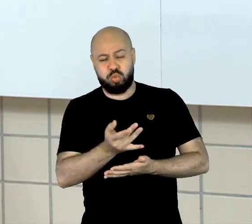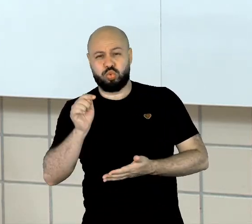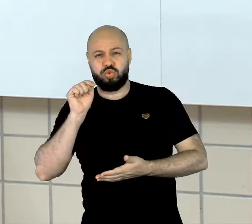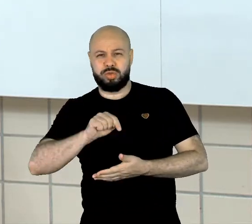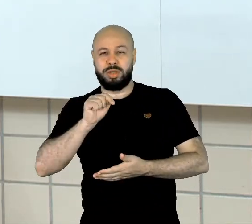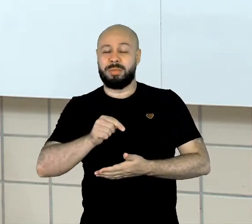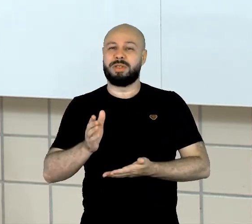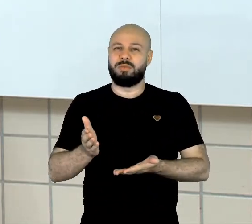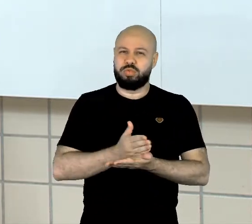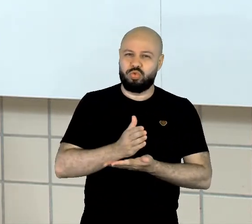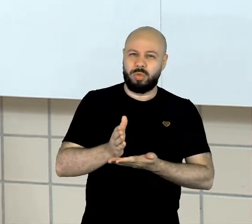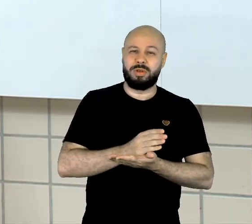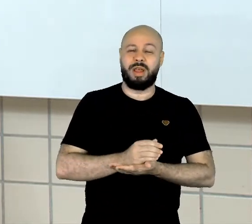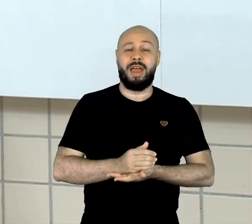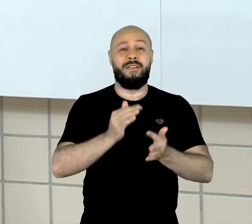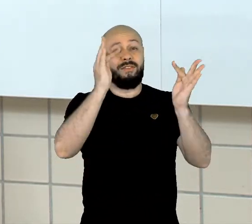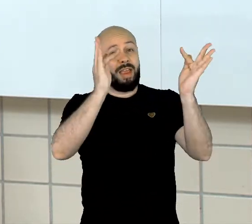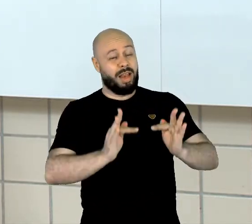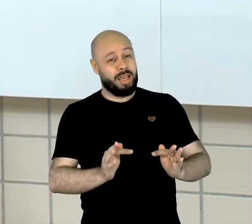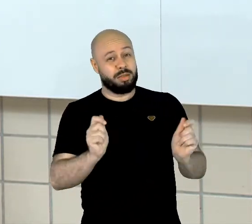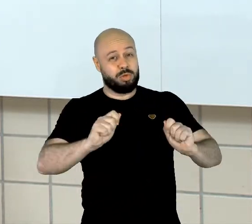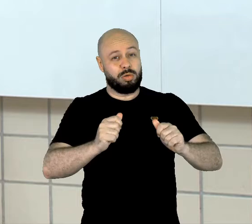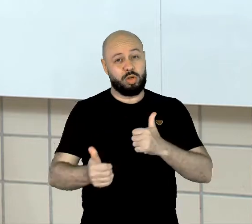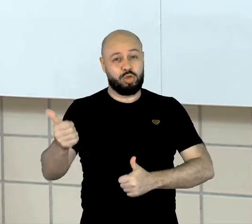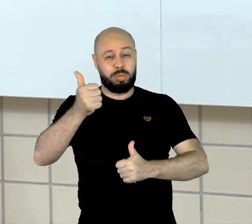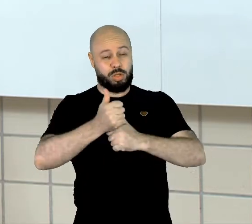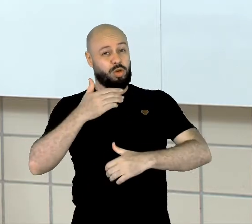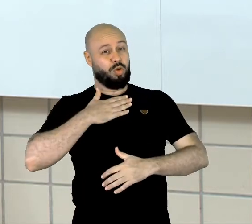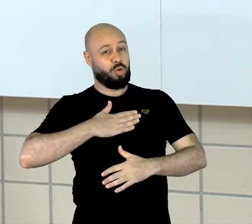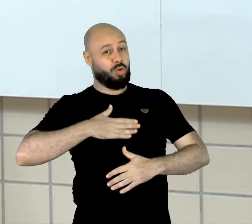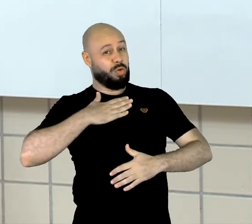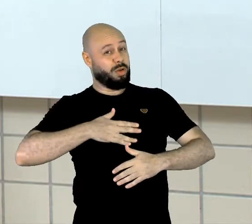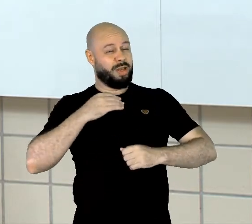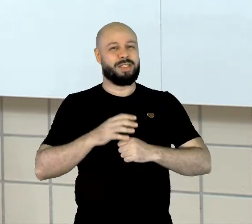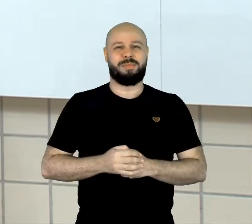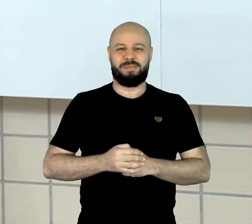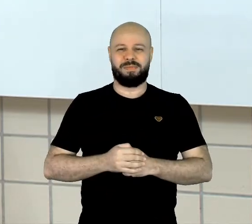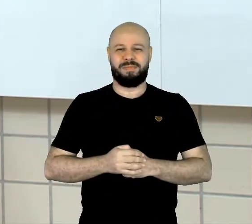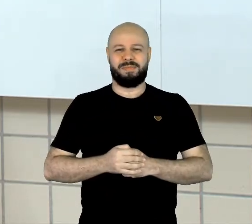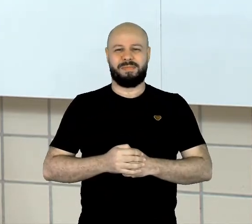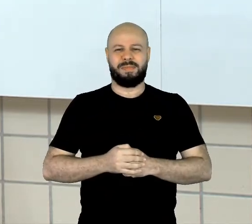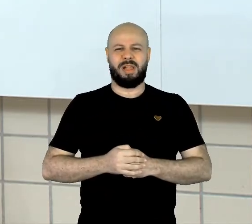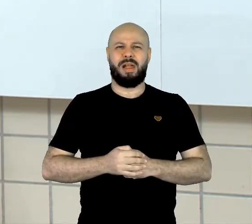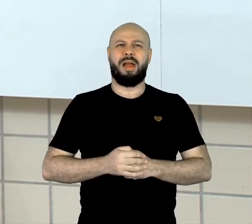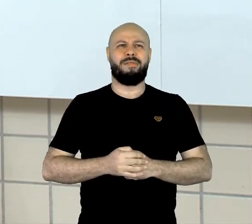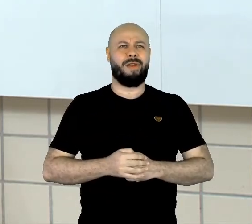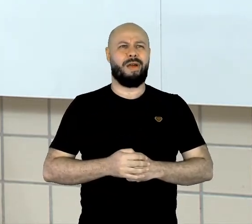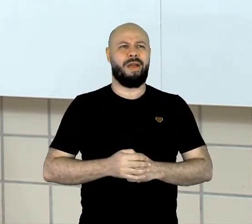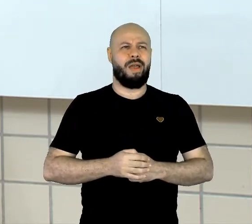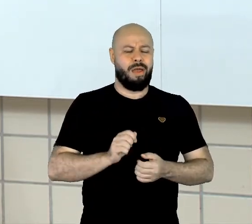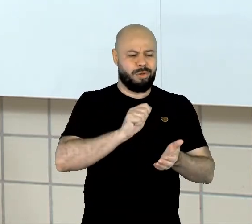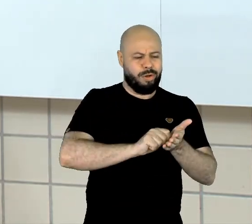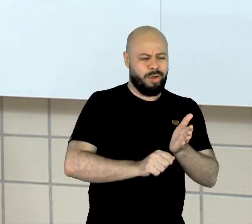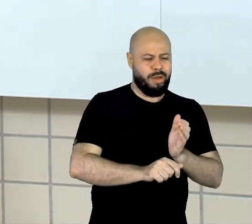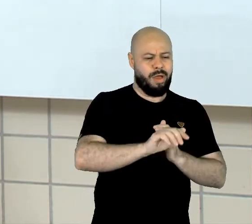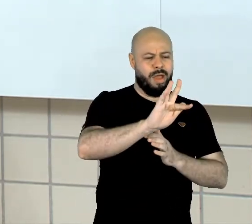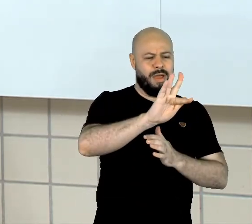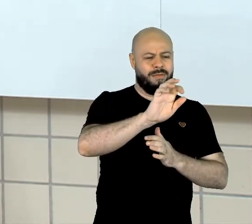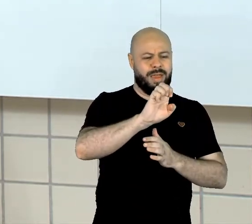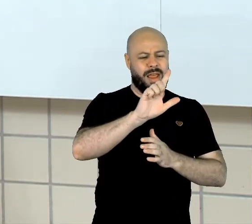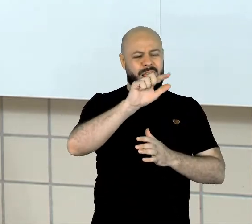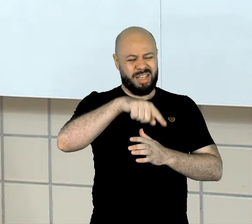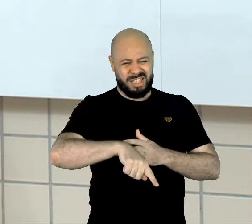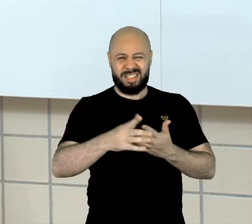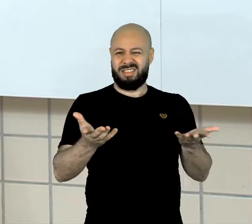De feliz, né, que pode ser contente. Eu não preciso repetir aquela palavra feliz no meu texto 2,